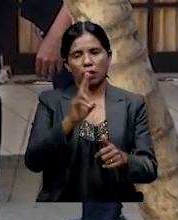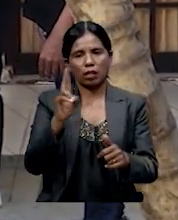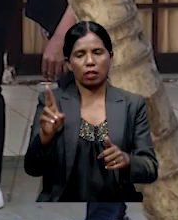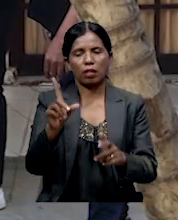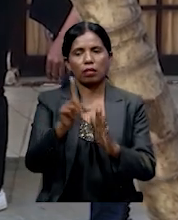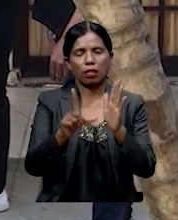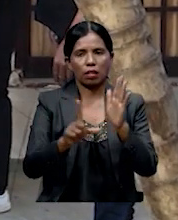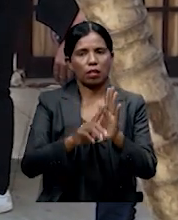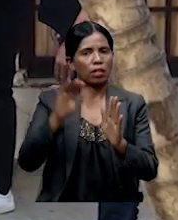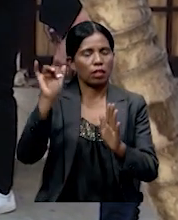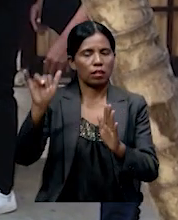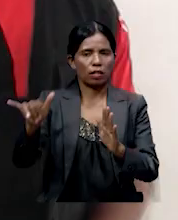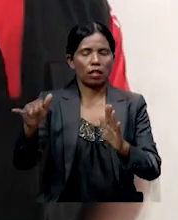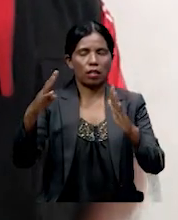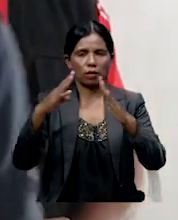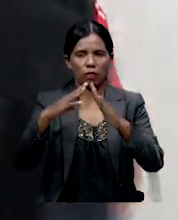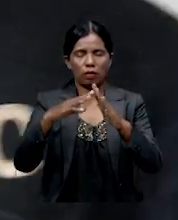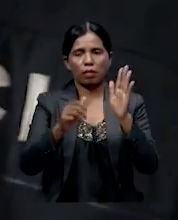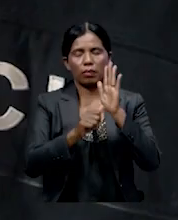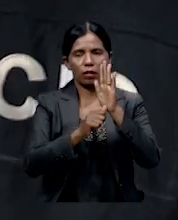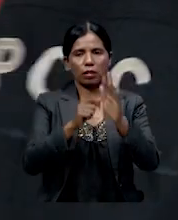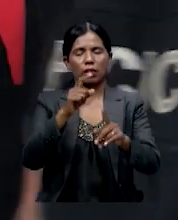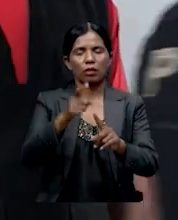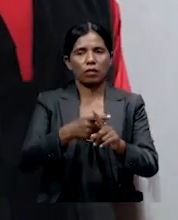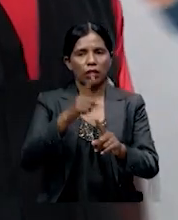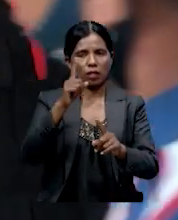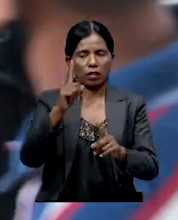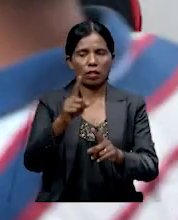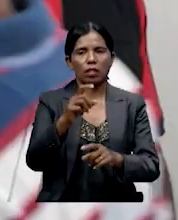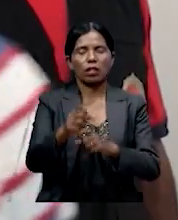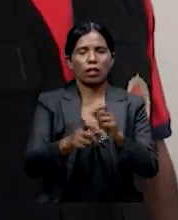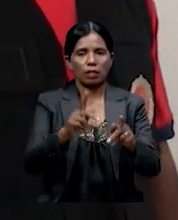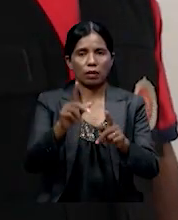identidade residência katir ho apresentação periódica ba arguido na insia